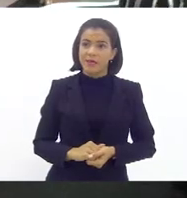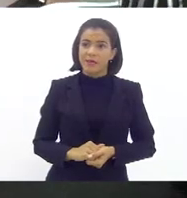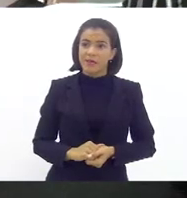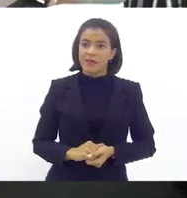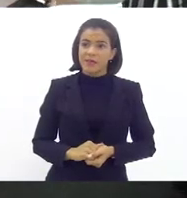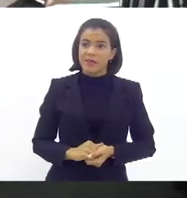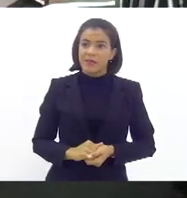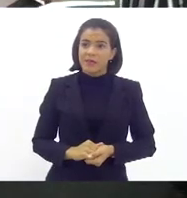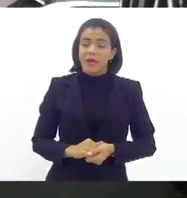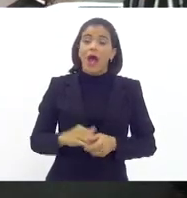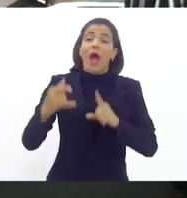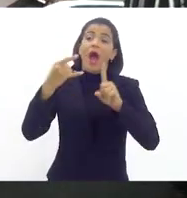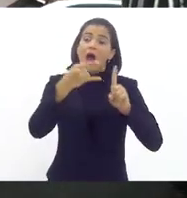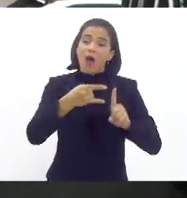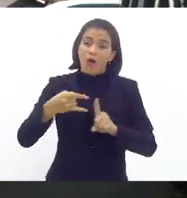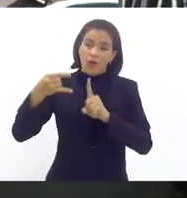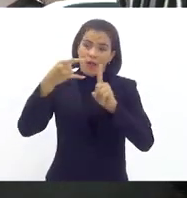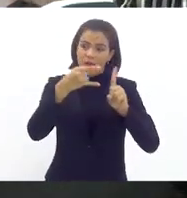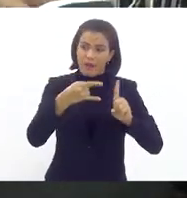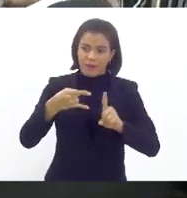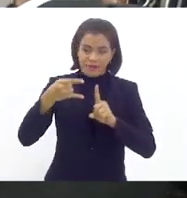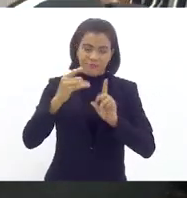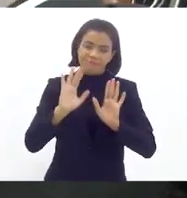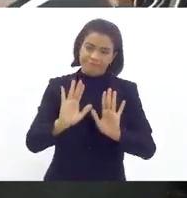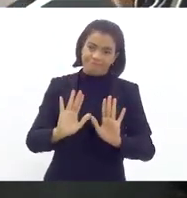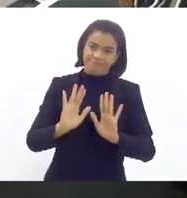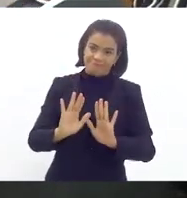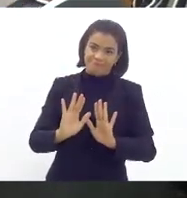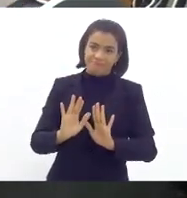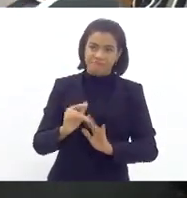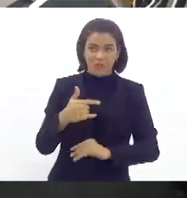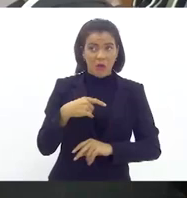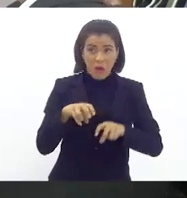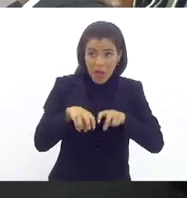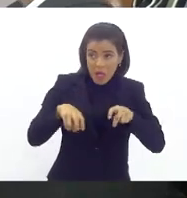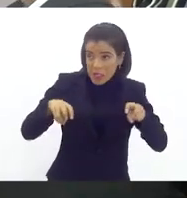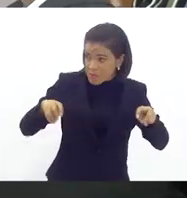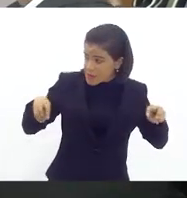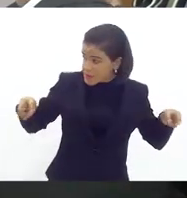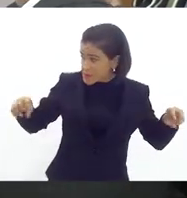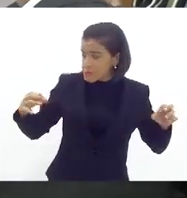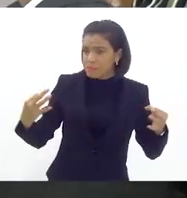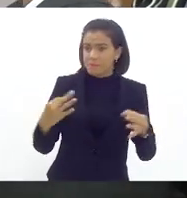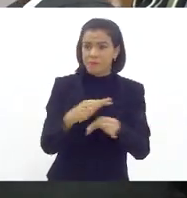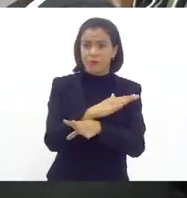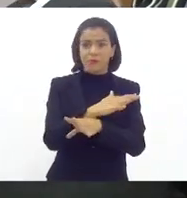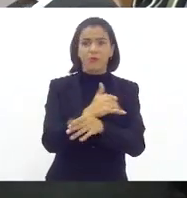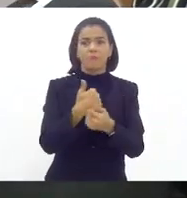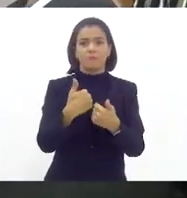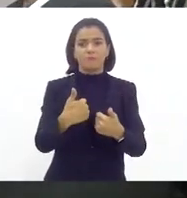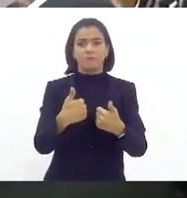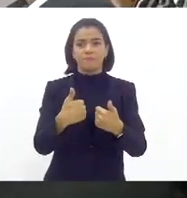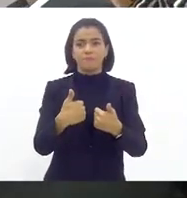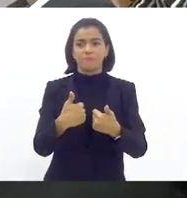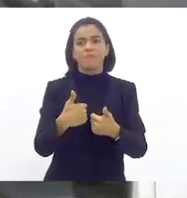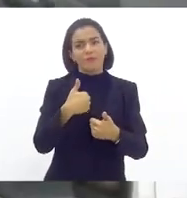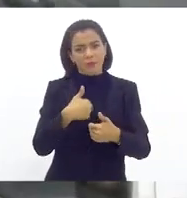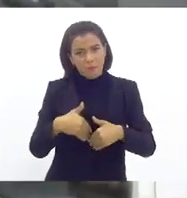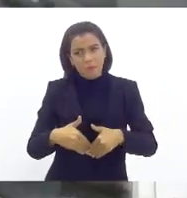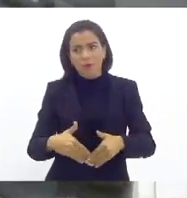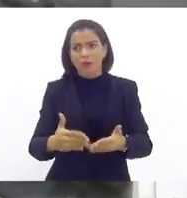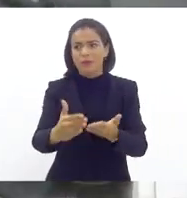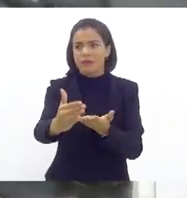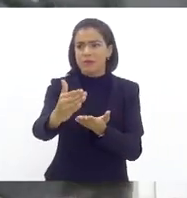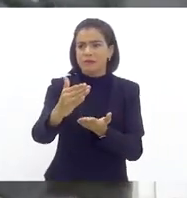É É online, é isso. tá. Bom, mas então, estamos com a mesa composta, é isso? É isso. Então, a gente pode dar